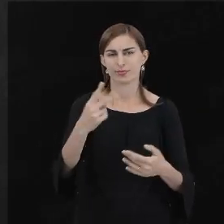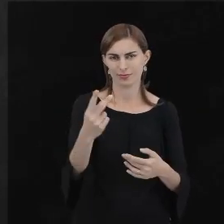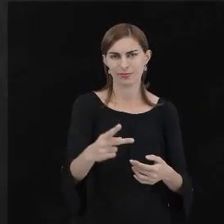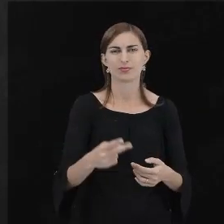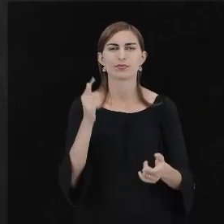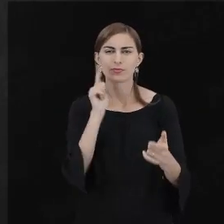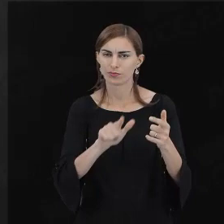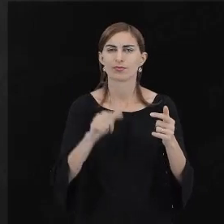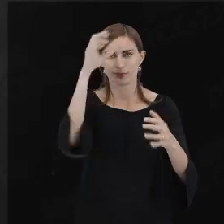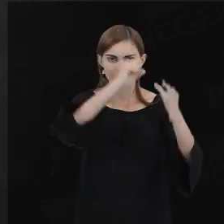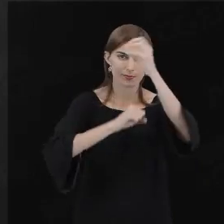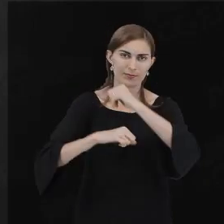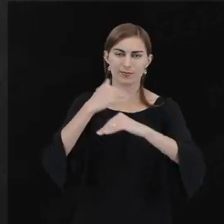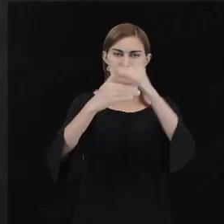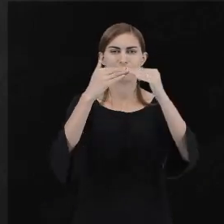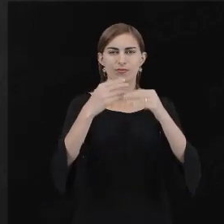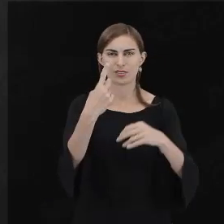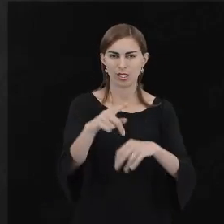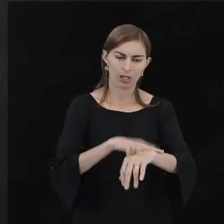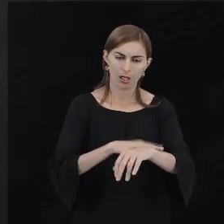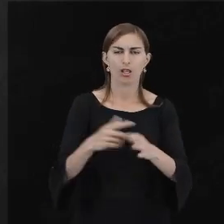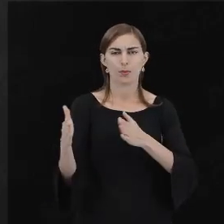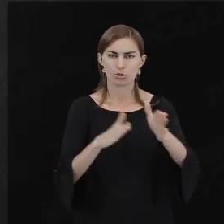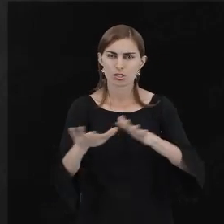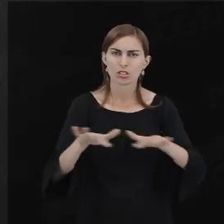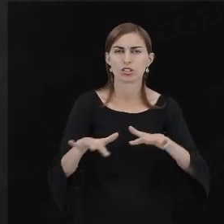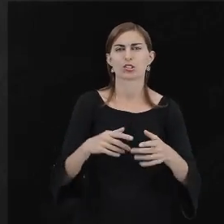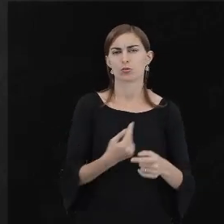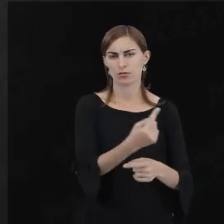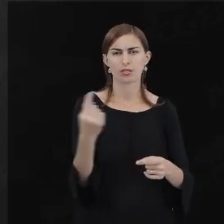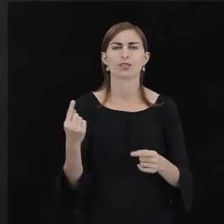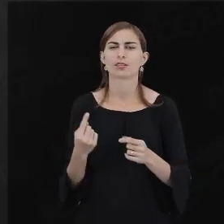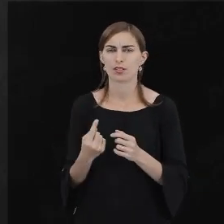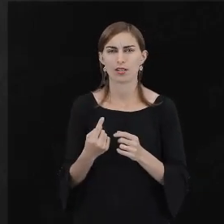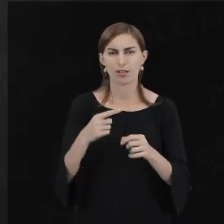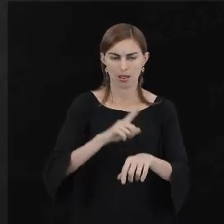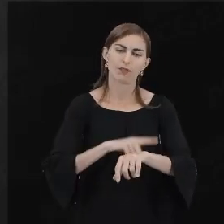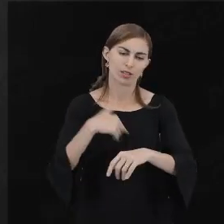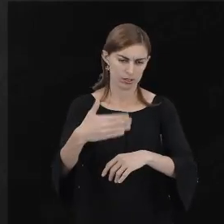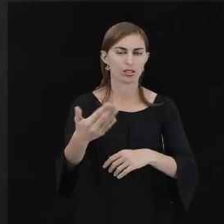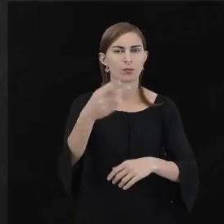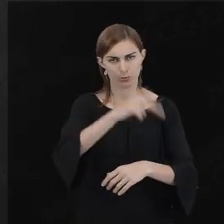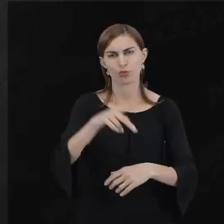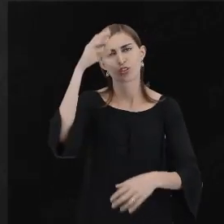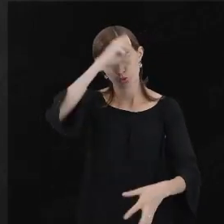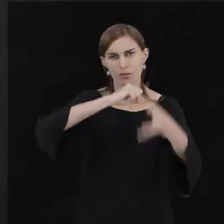construam a aprendizagem dos seus tempos, nos seus ritmos e dos seus jeitos. Aí leva tempo